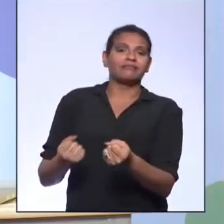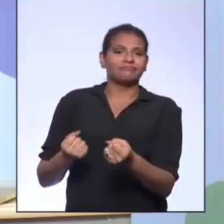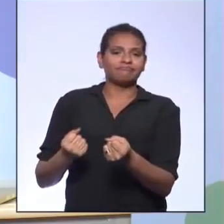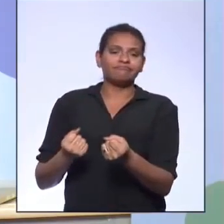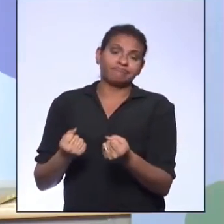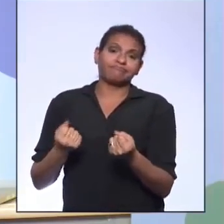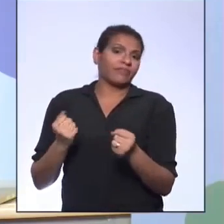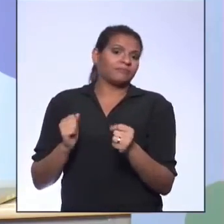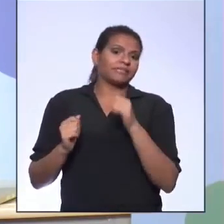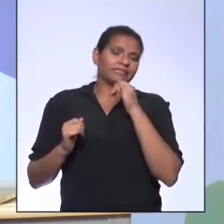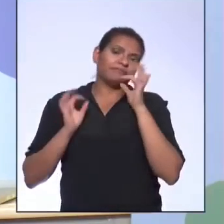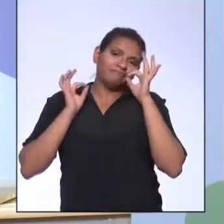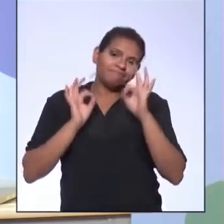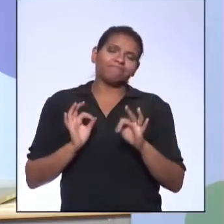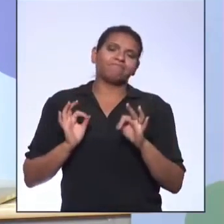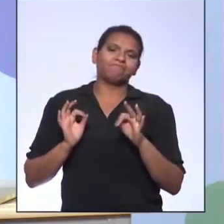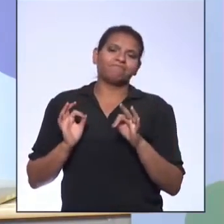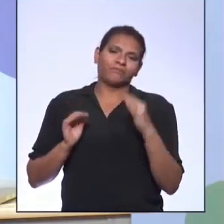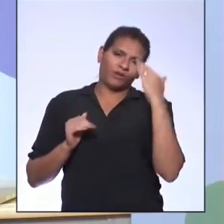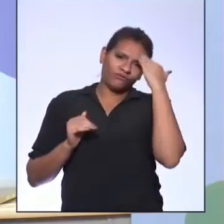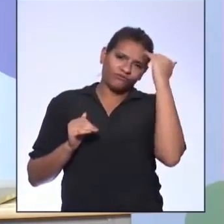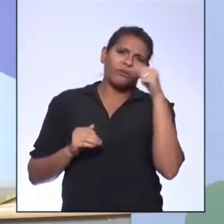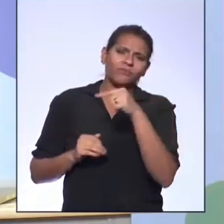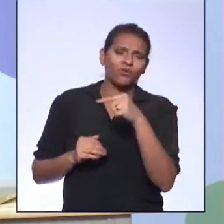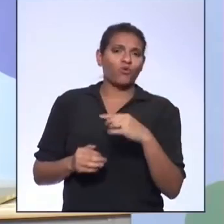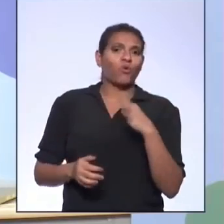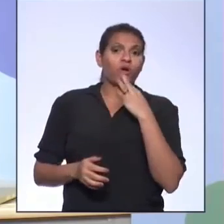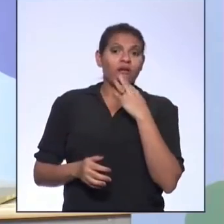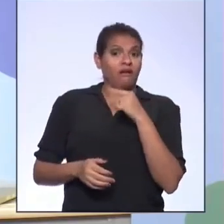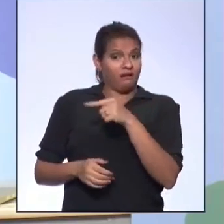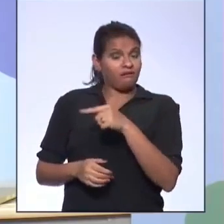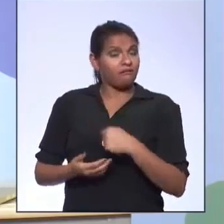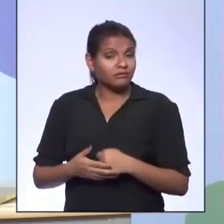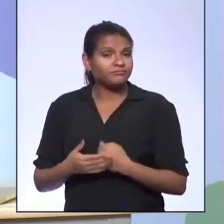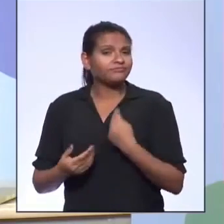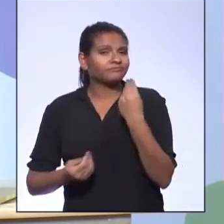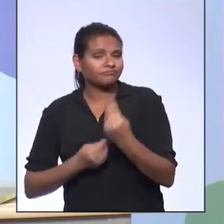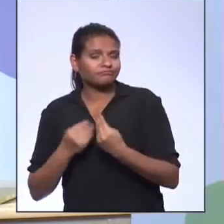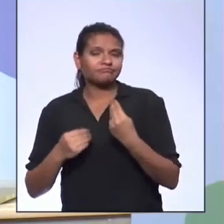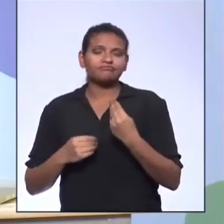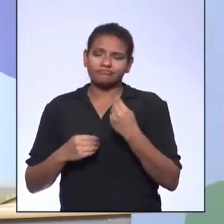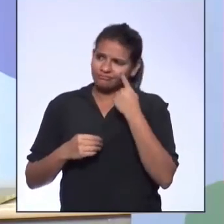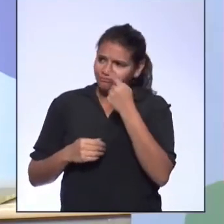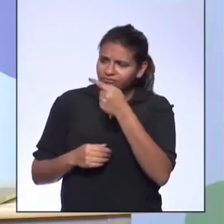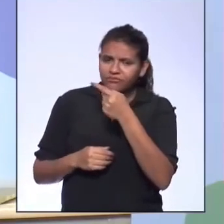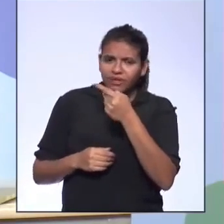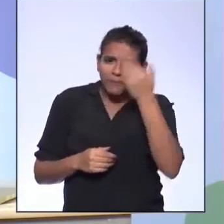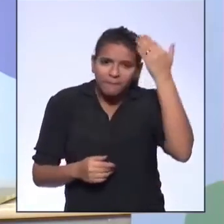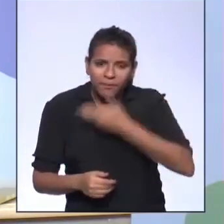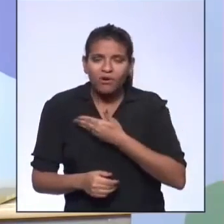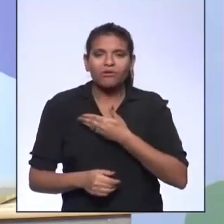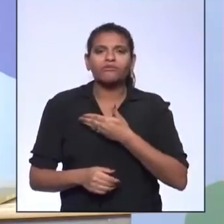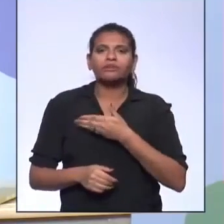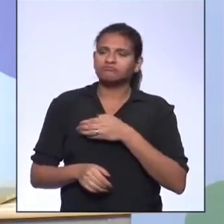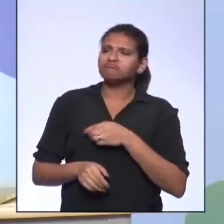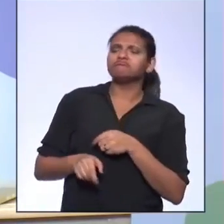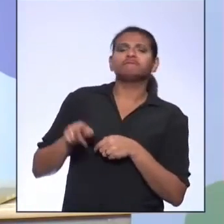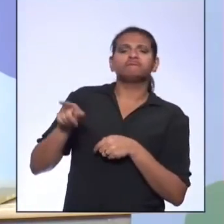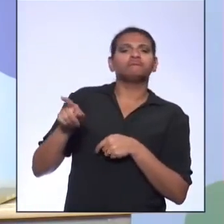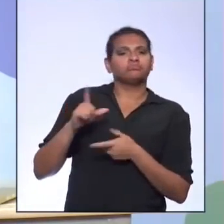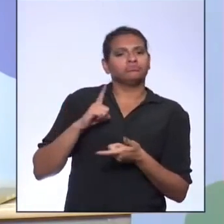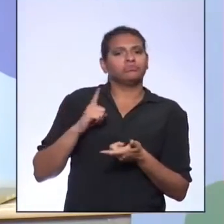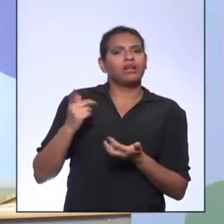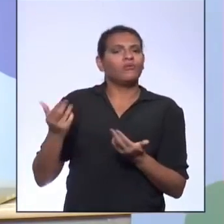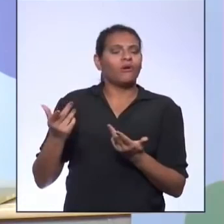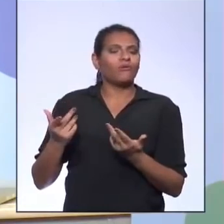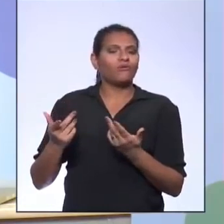tem que ser reconhecida pela sociedade. Então, a forma de agir, a comprovação, então eu tenho que citar alguém que tem aí peso, não